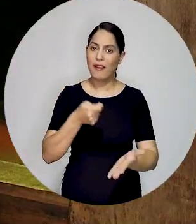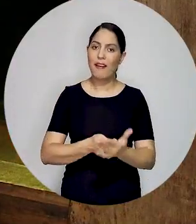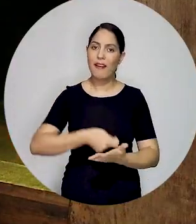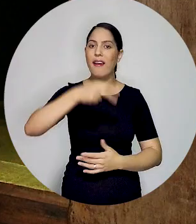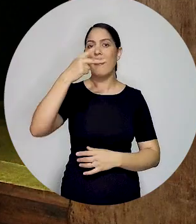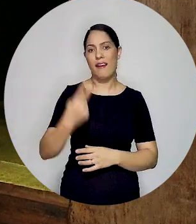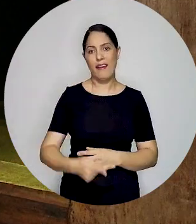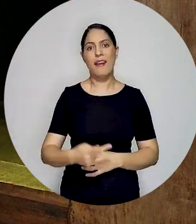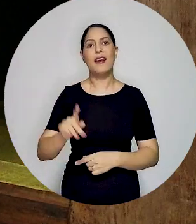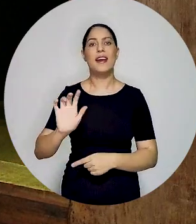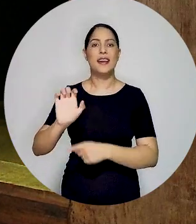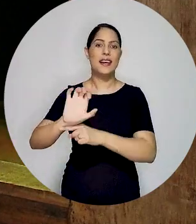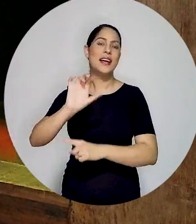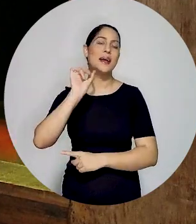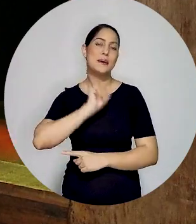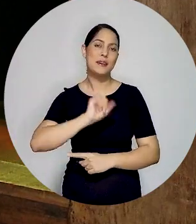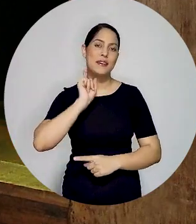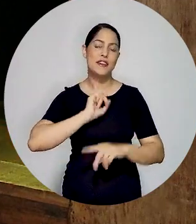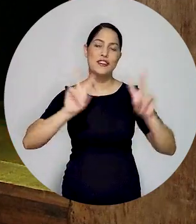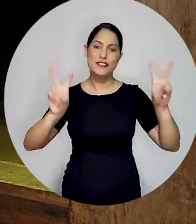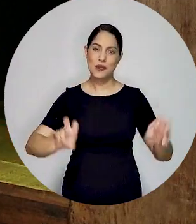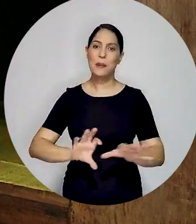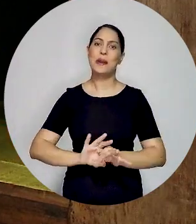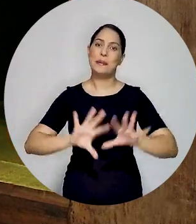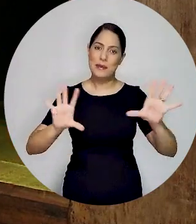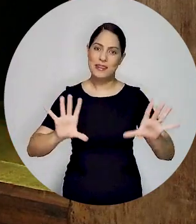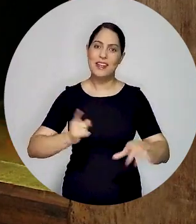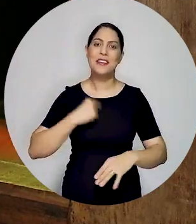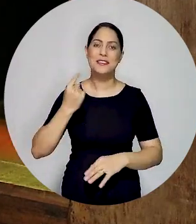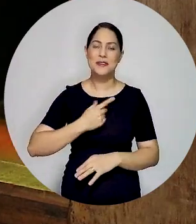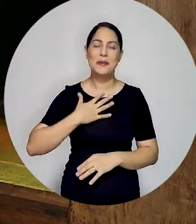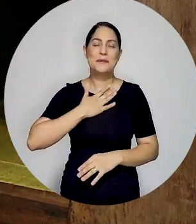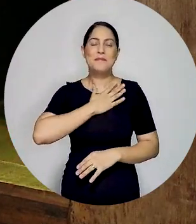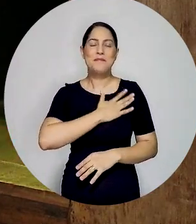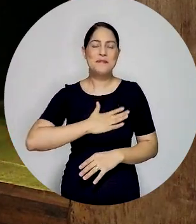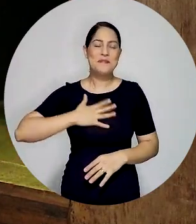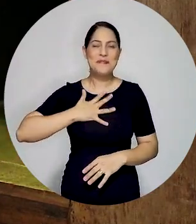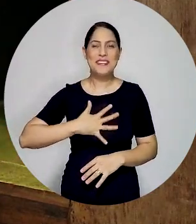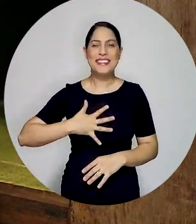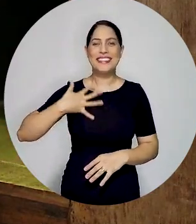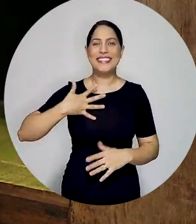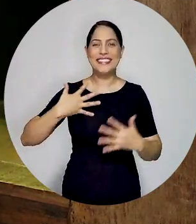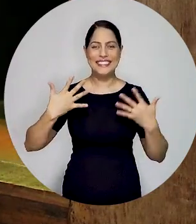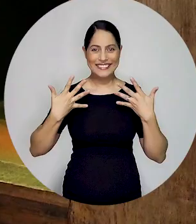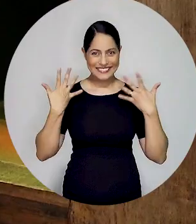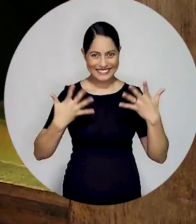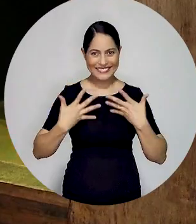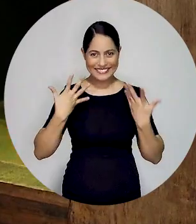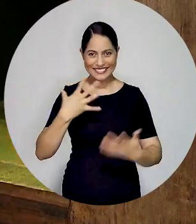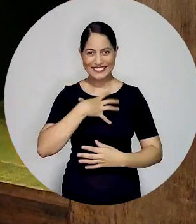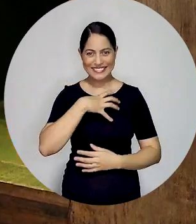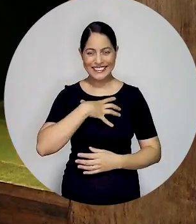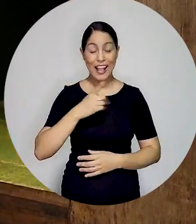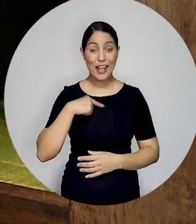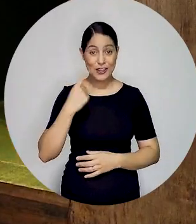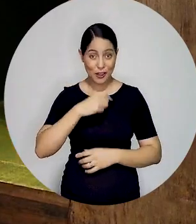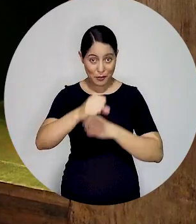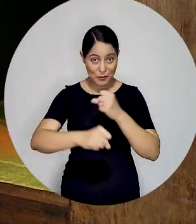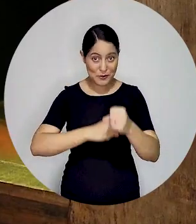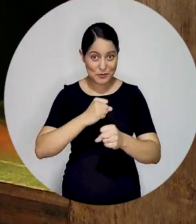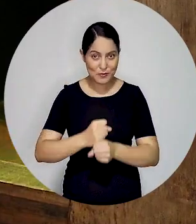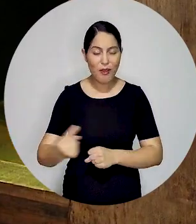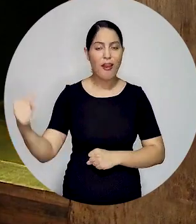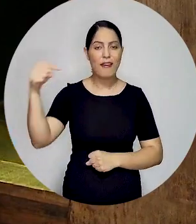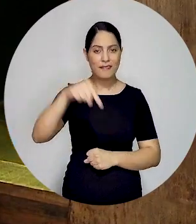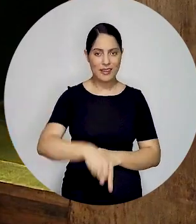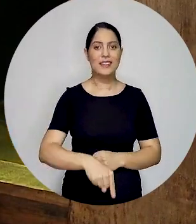A Conferência das Liberdades tem que ser obrigatoriamente sediada pela Seccional Mineira em Minas Gerais. Para nós é um grande regozijo, para nós é